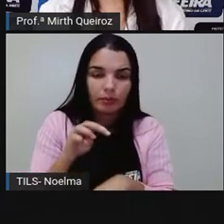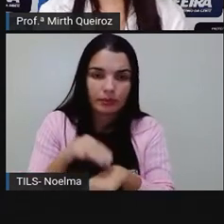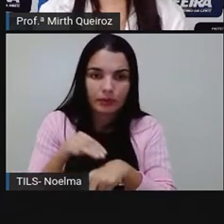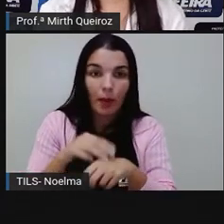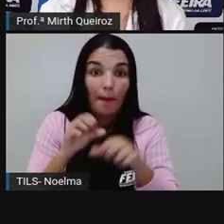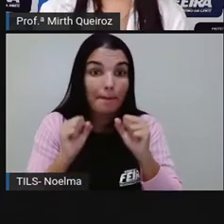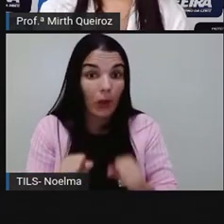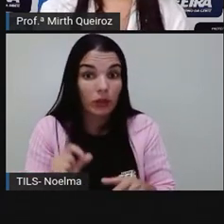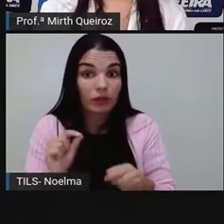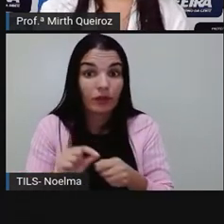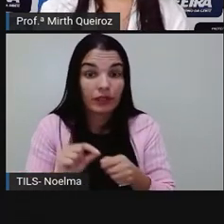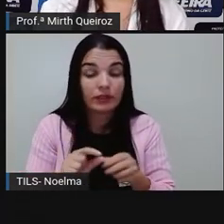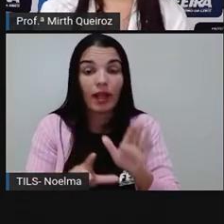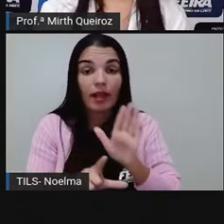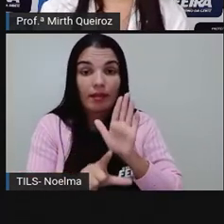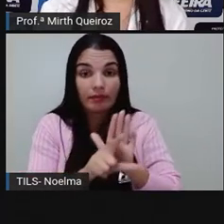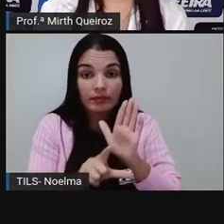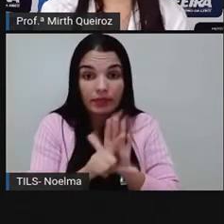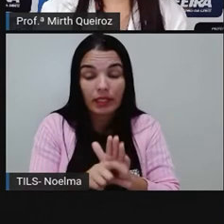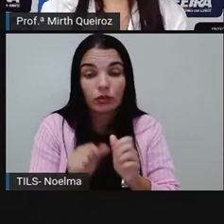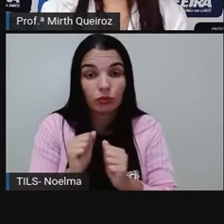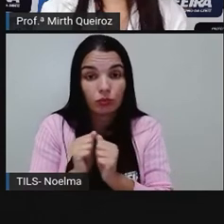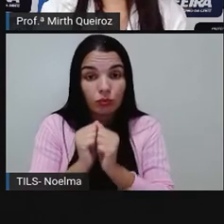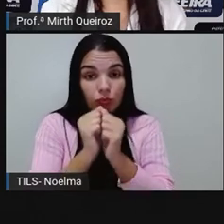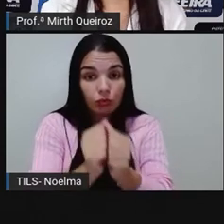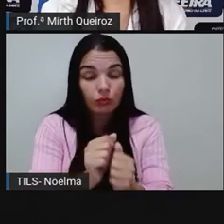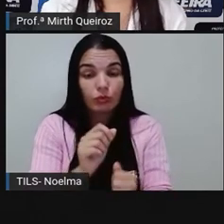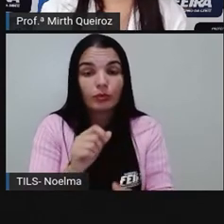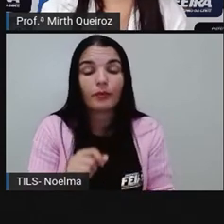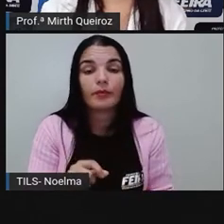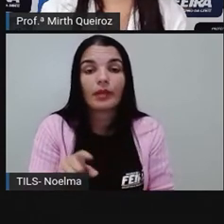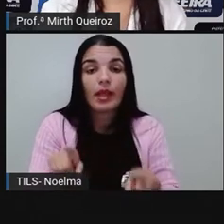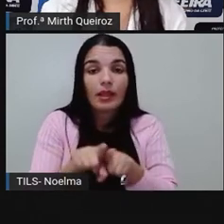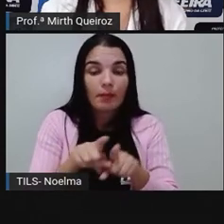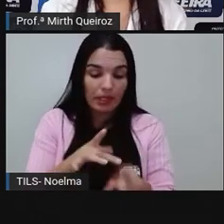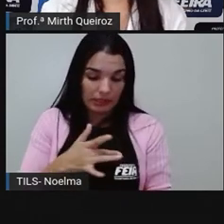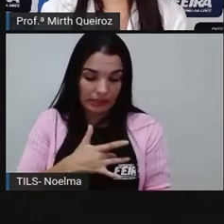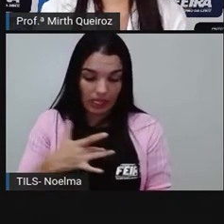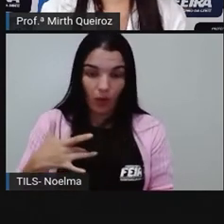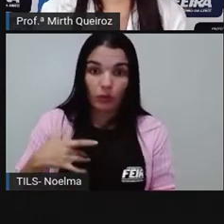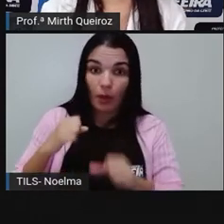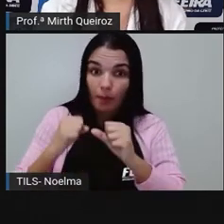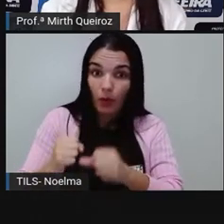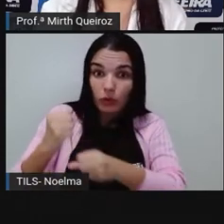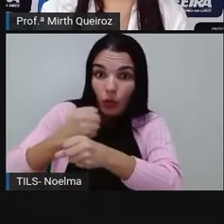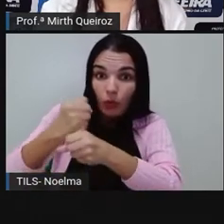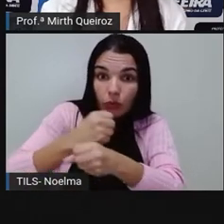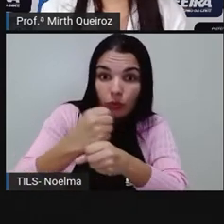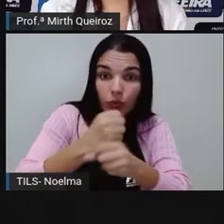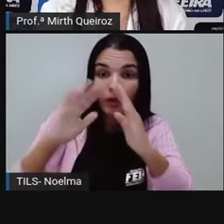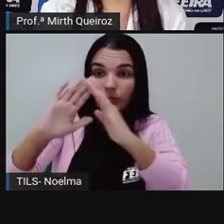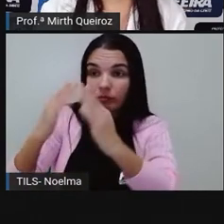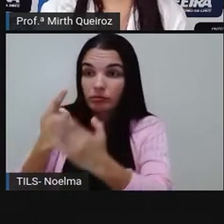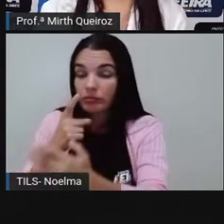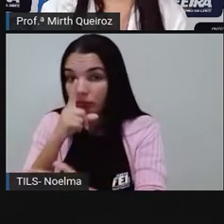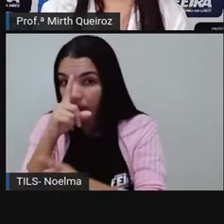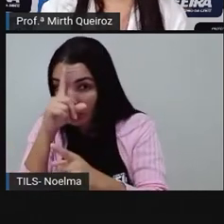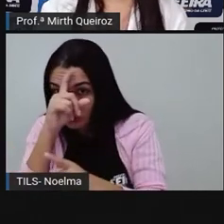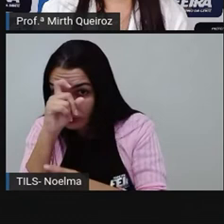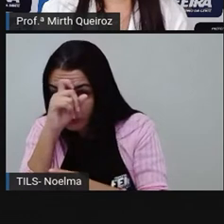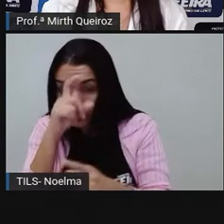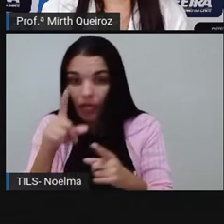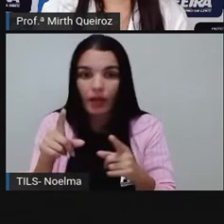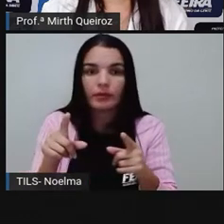leis estaduais. Na saúde, ele é responsável por financiar, construir e administrar hospitais, laboratórios